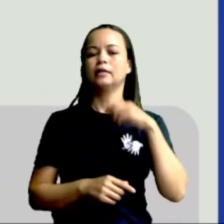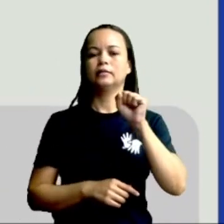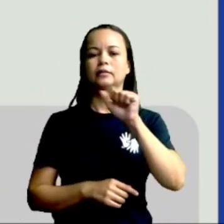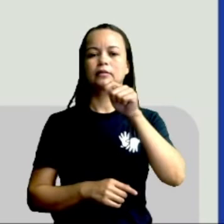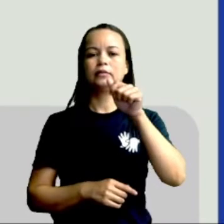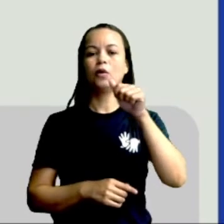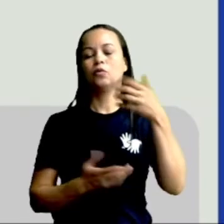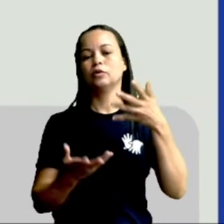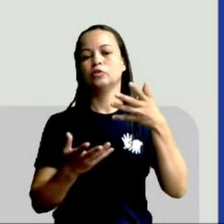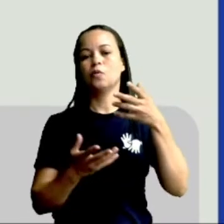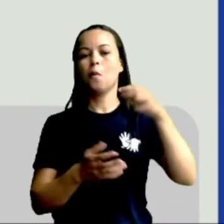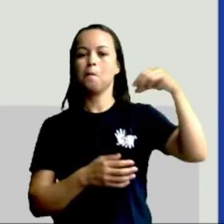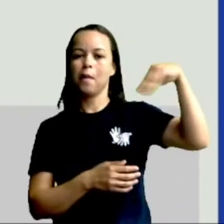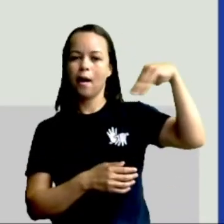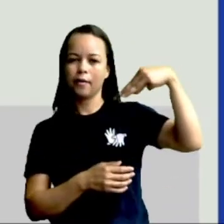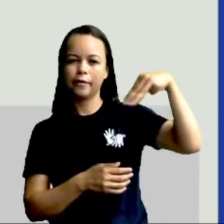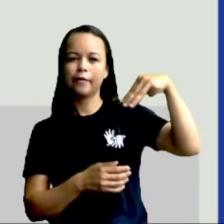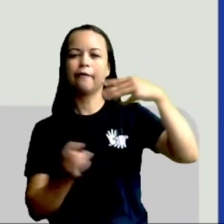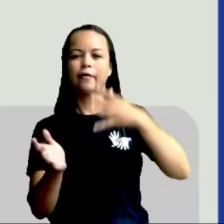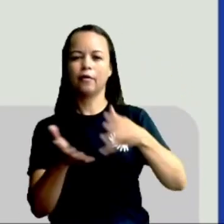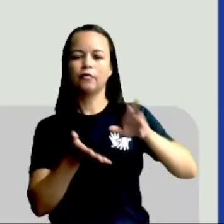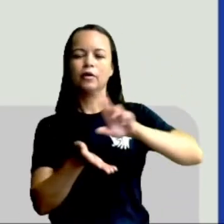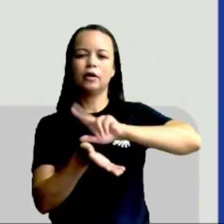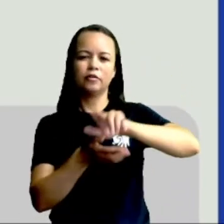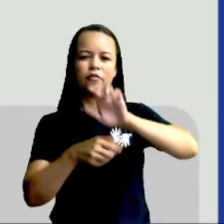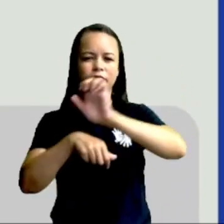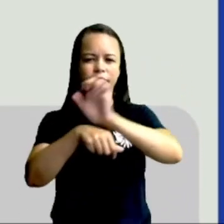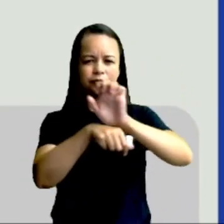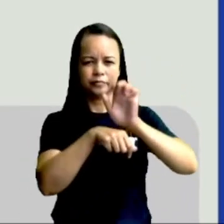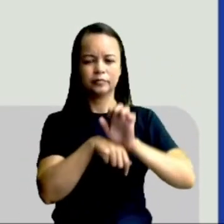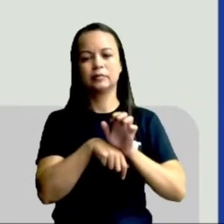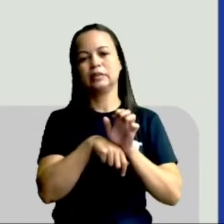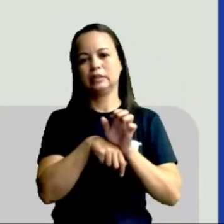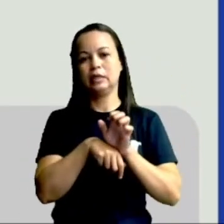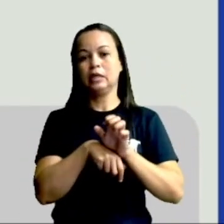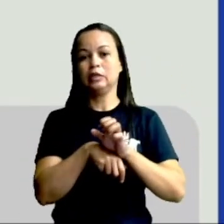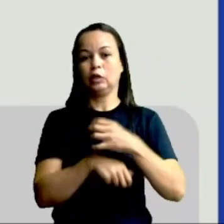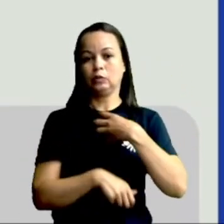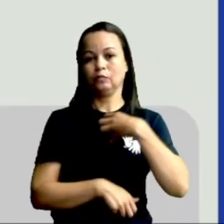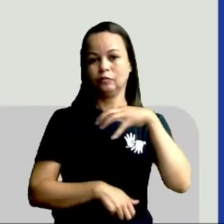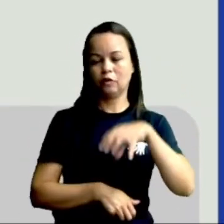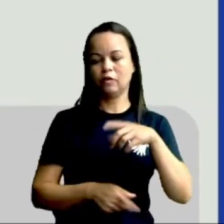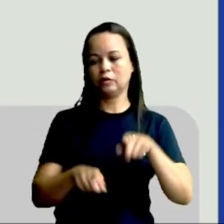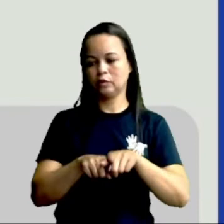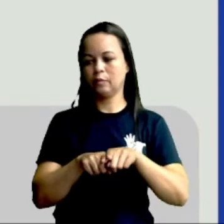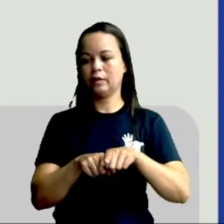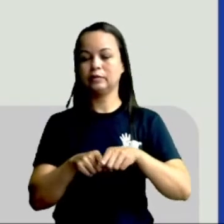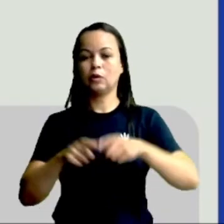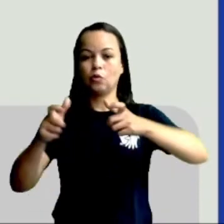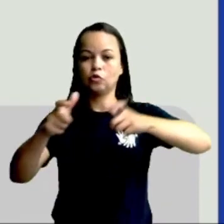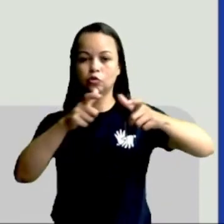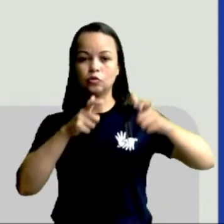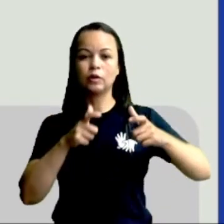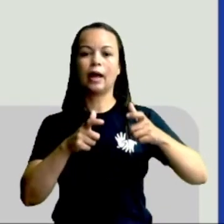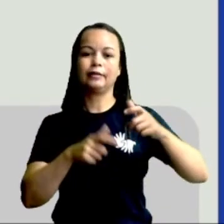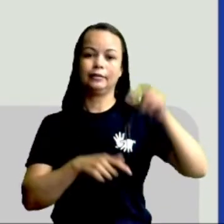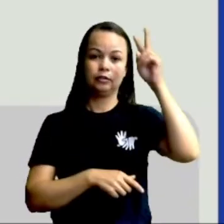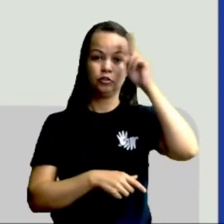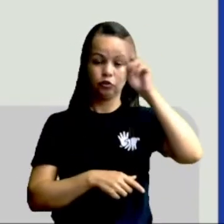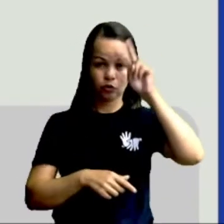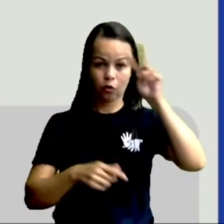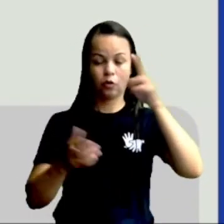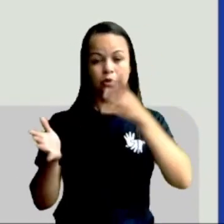Maranhão, o Pelourinho, em Salvador. São grandes atrativos históricos e culturais